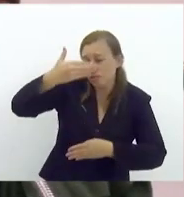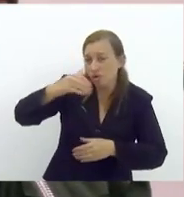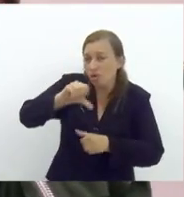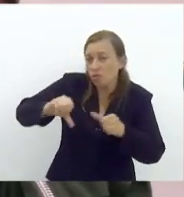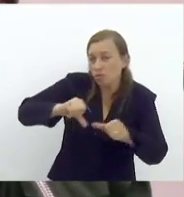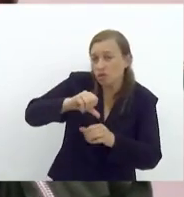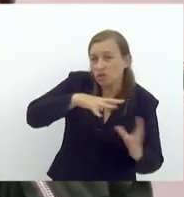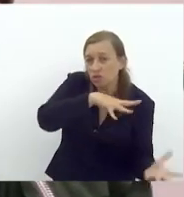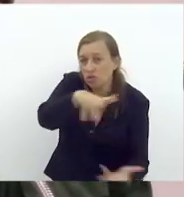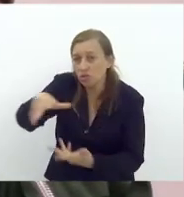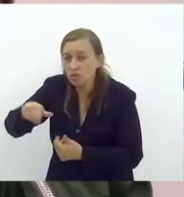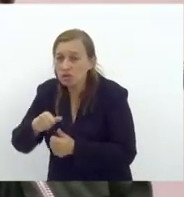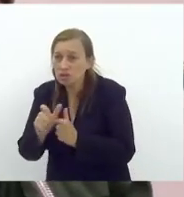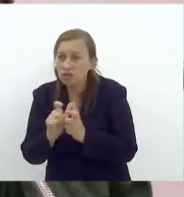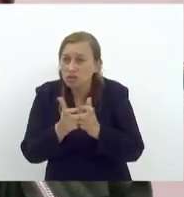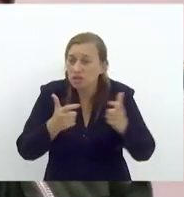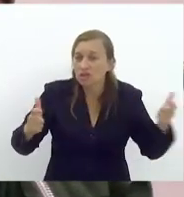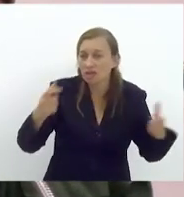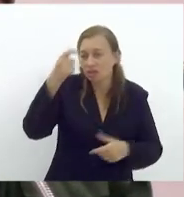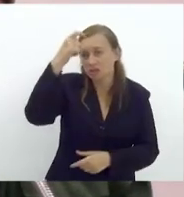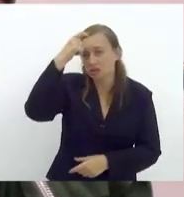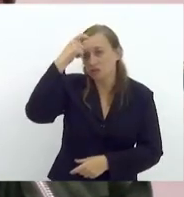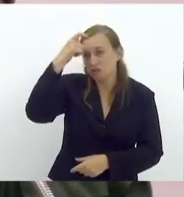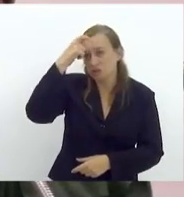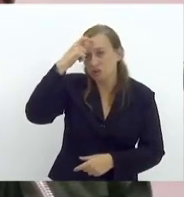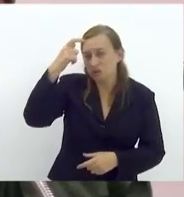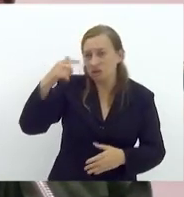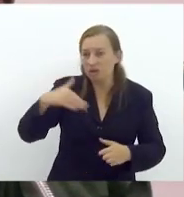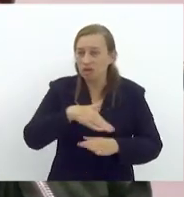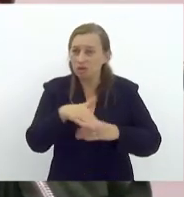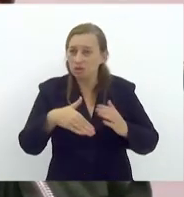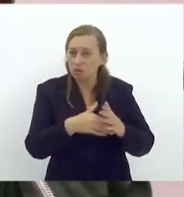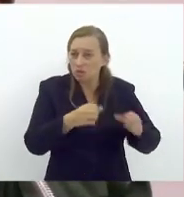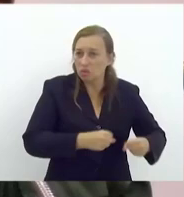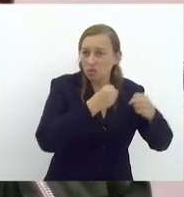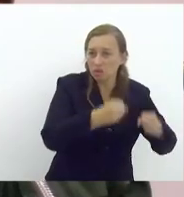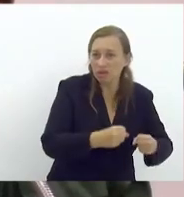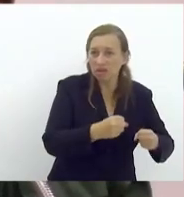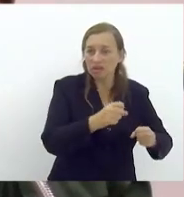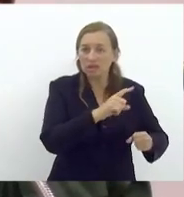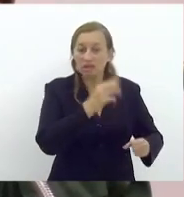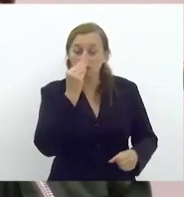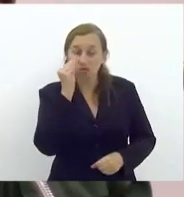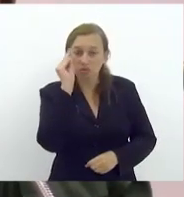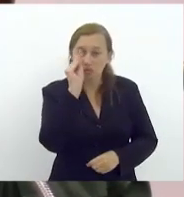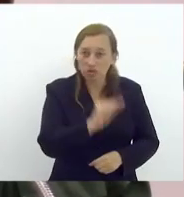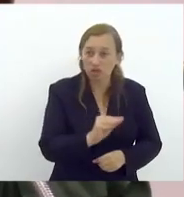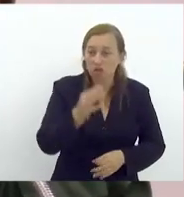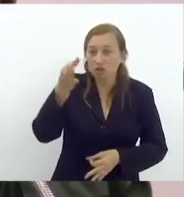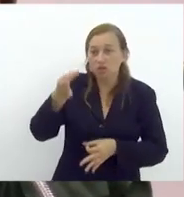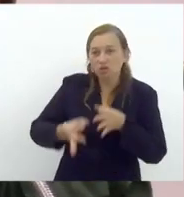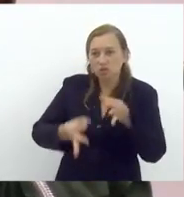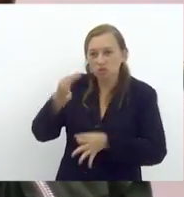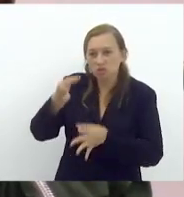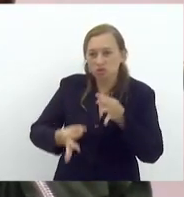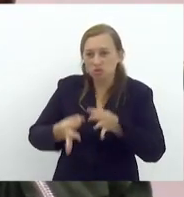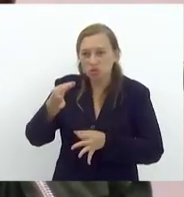o mundo ampliando a consciência e para os poderosos não batendo continência justa